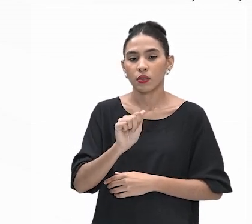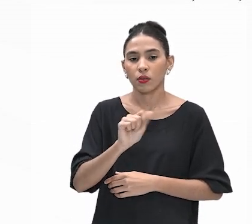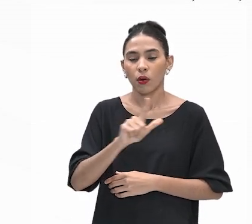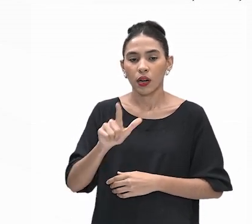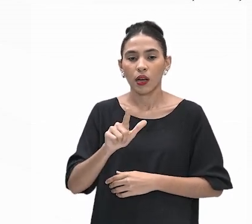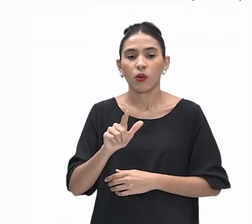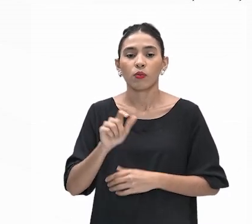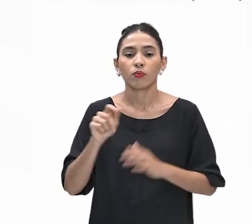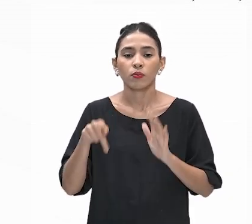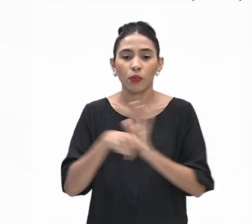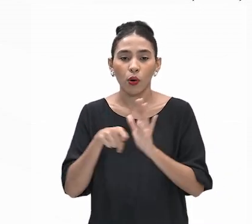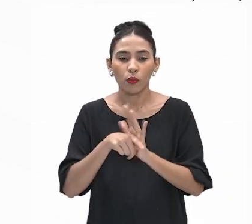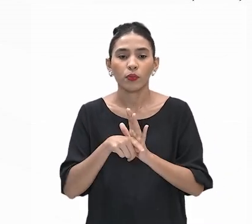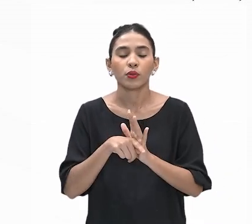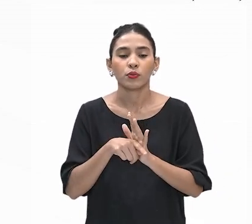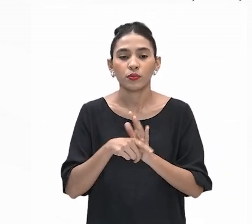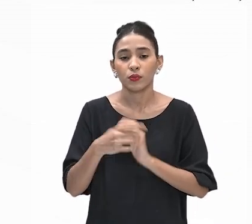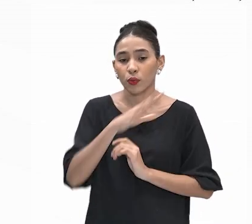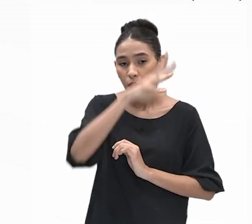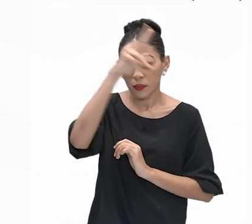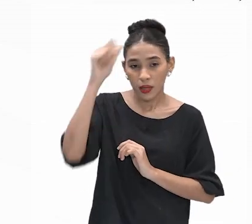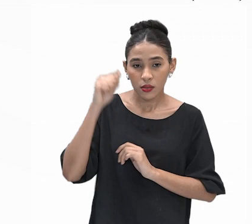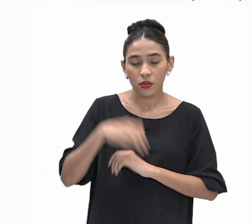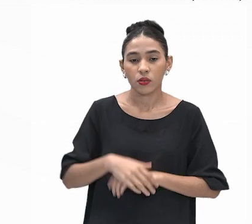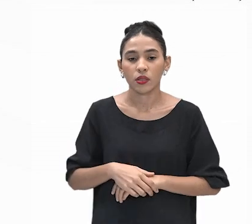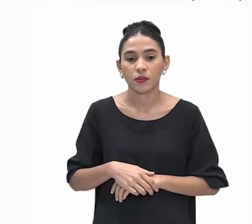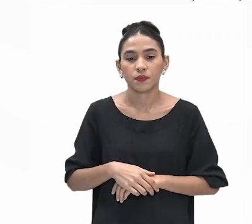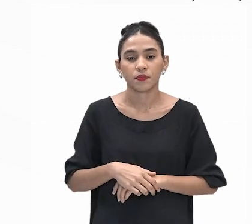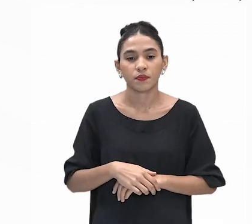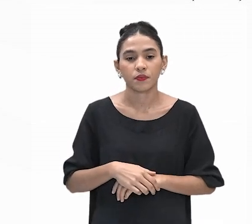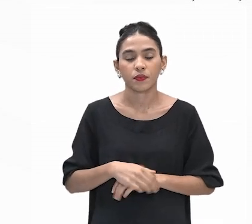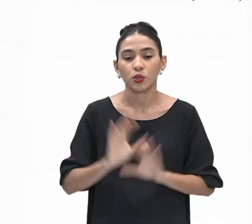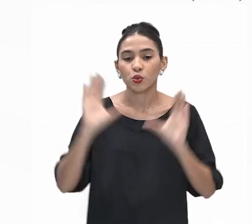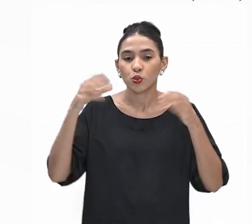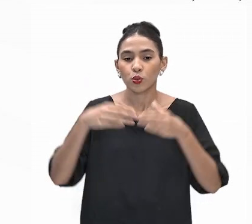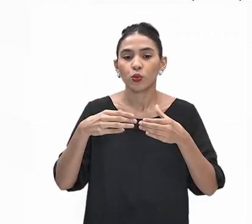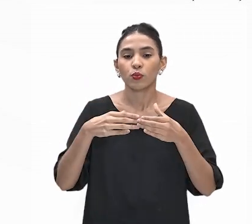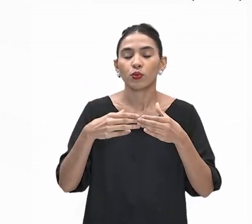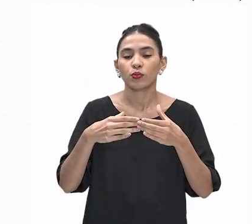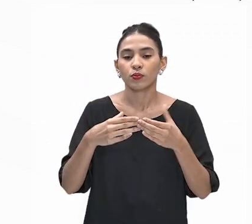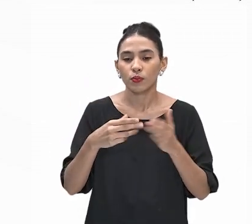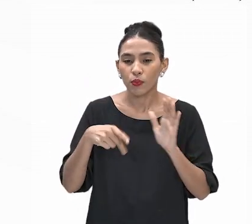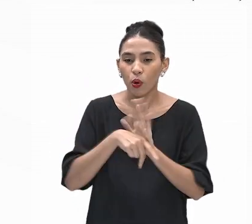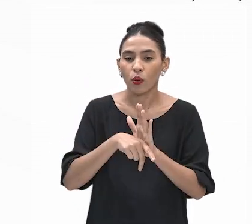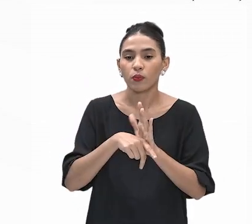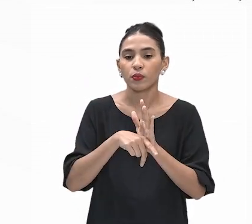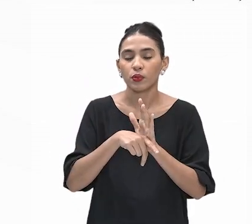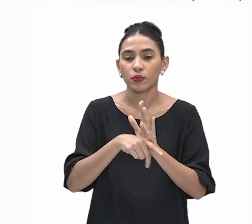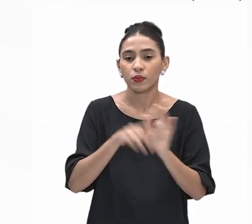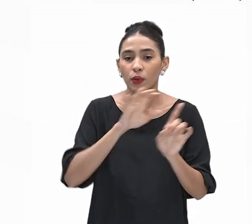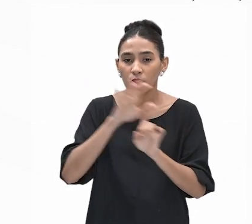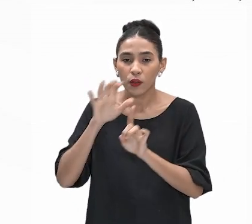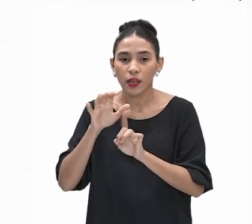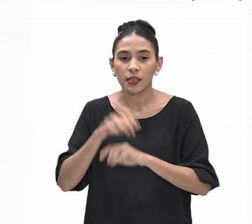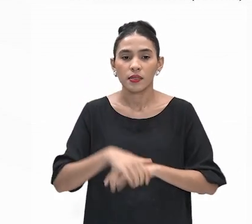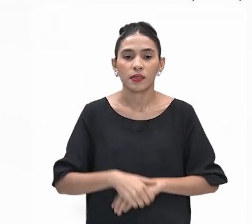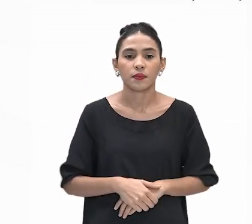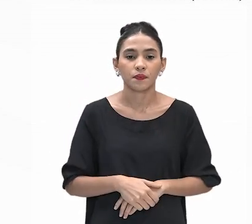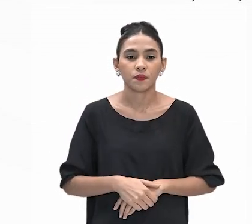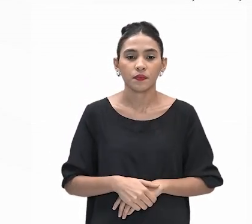do Amazonas e para fazer parte de um corpo artístico oficial do Estado.